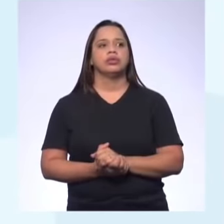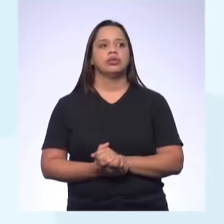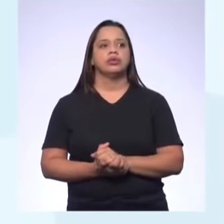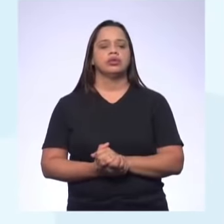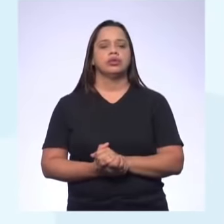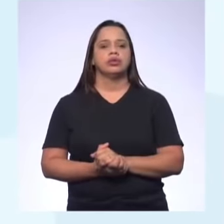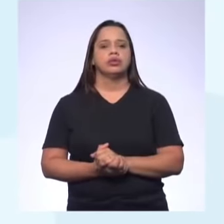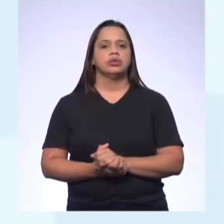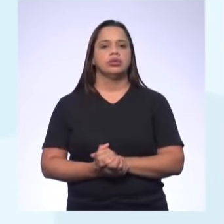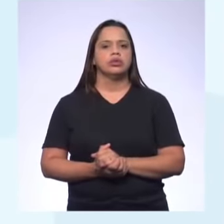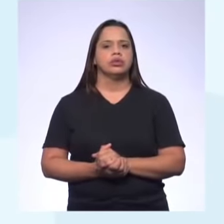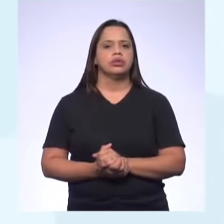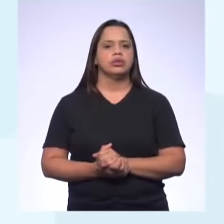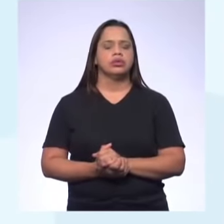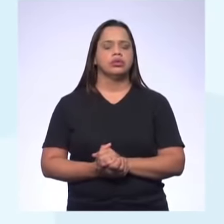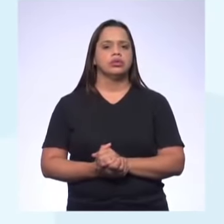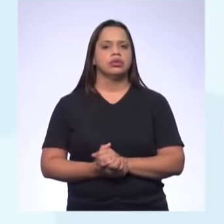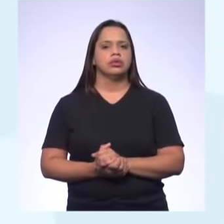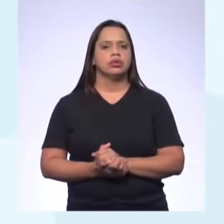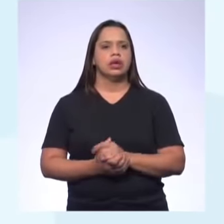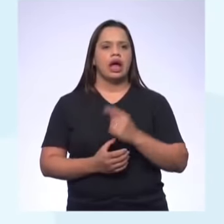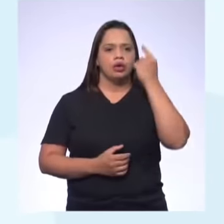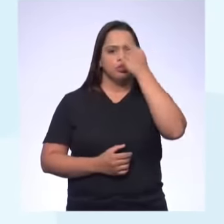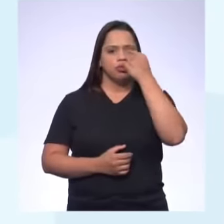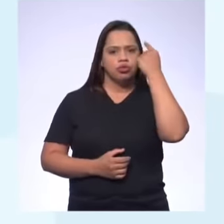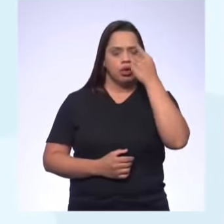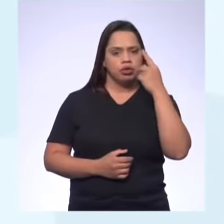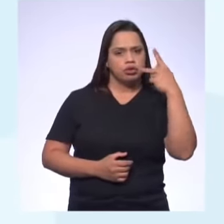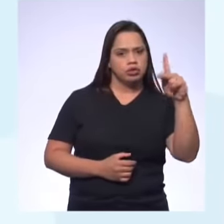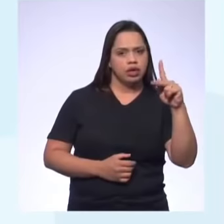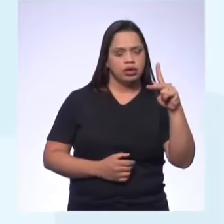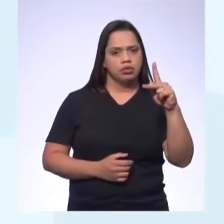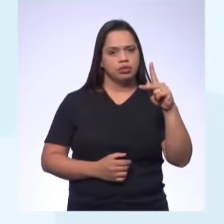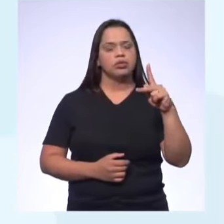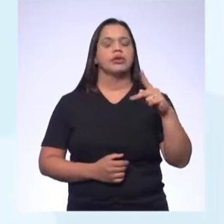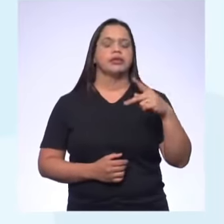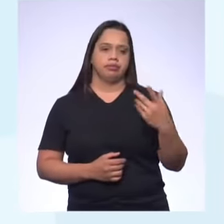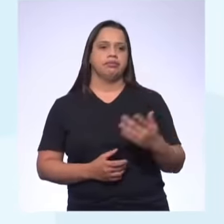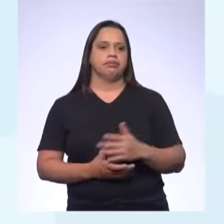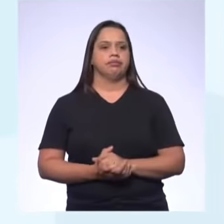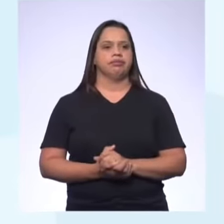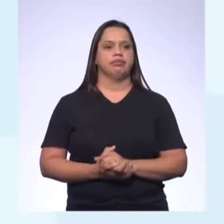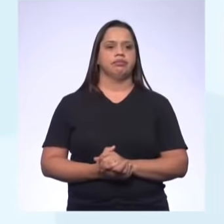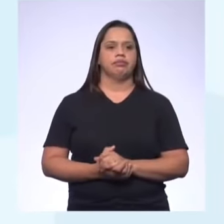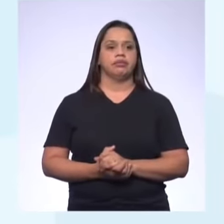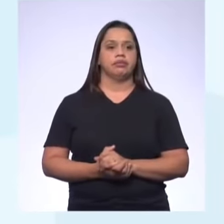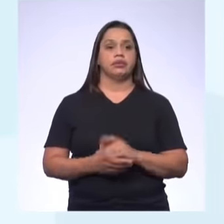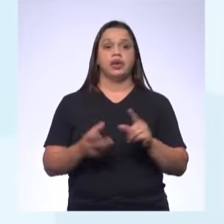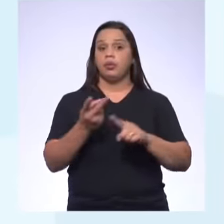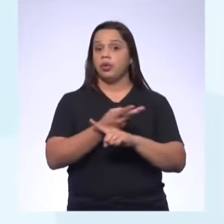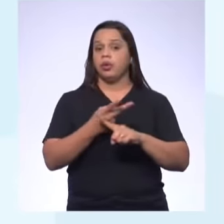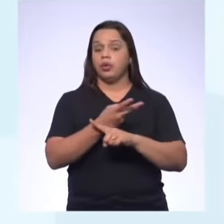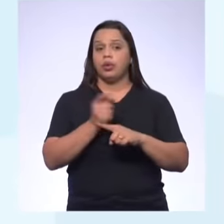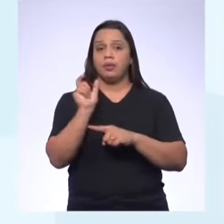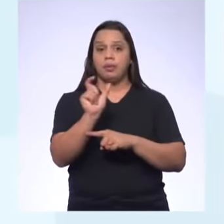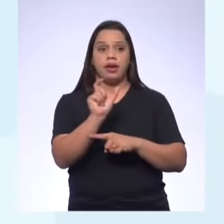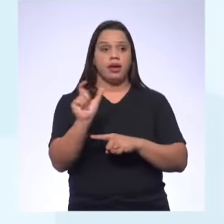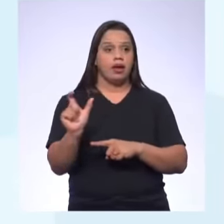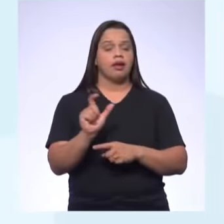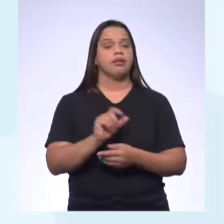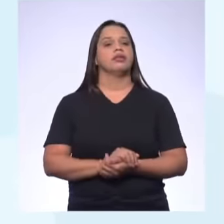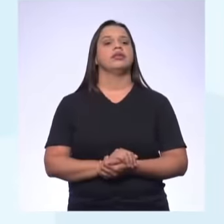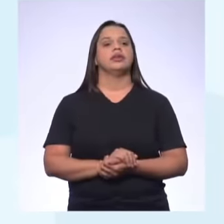my eyes? É, os olhos dele, Dele. mas aí eu ris aí seus deles, né? Dele. Dele. Então, eyes. Procura a palavra eyes lá, que lá vai estar a